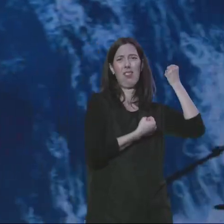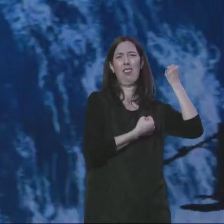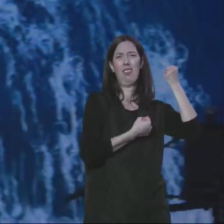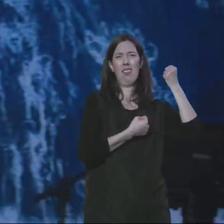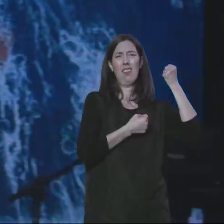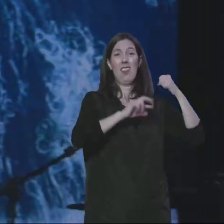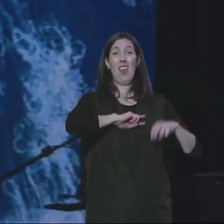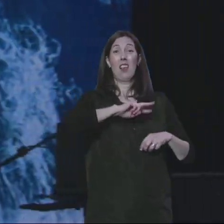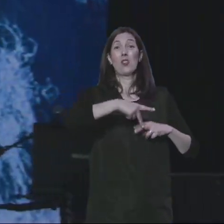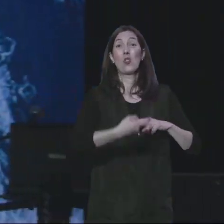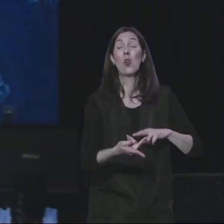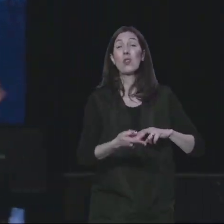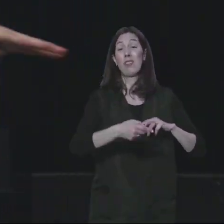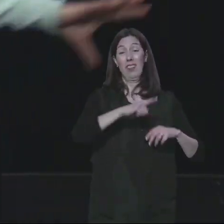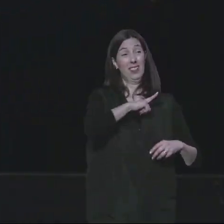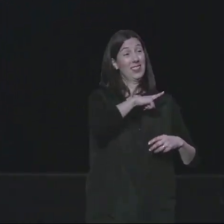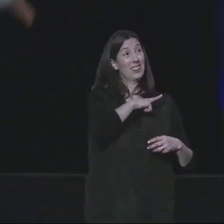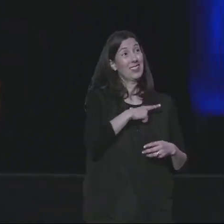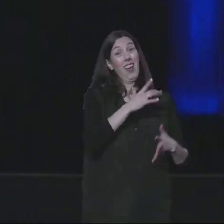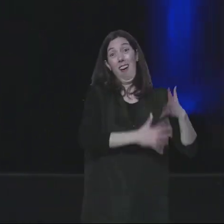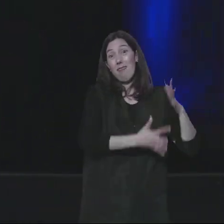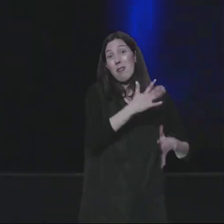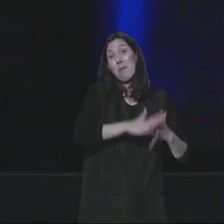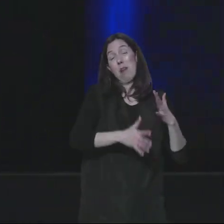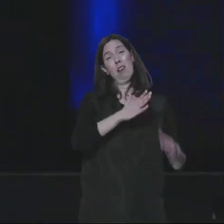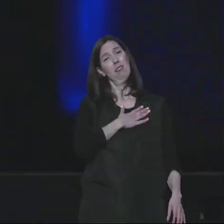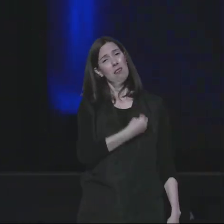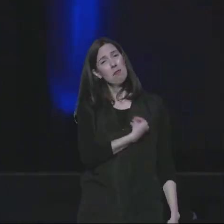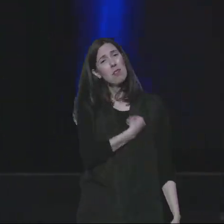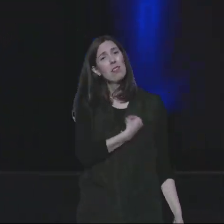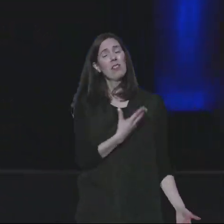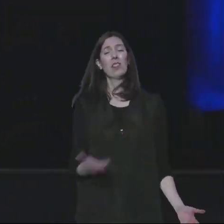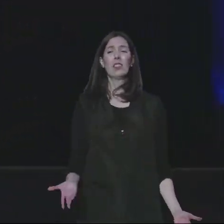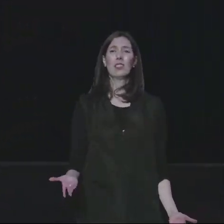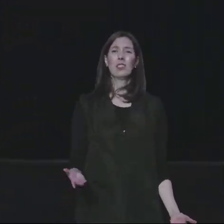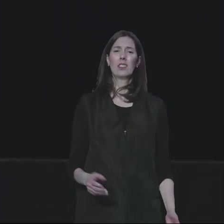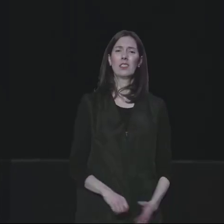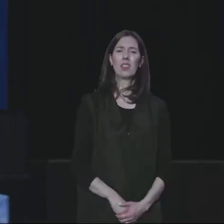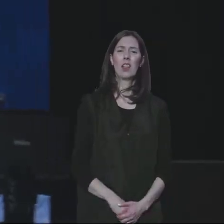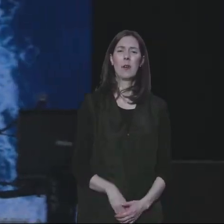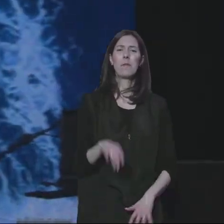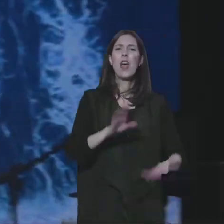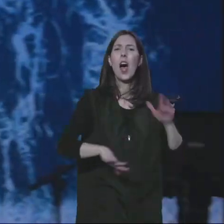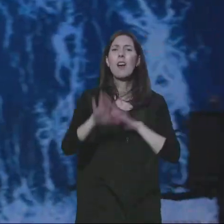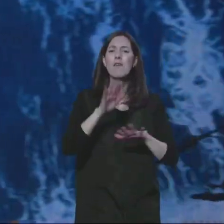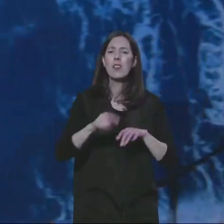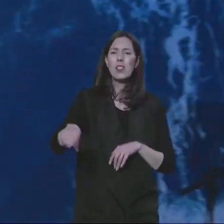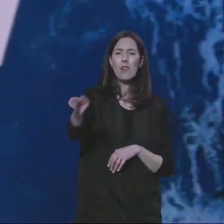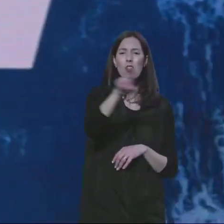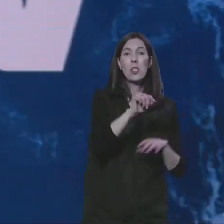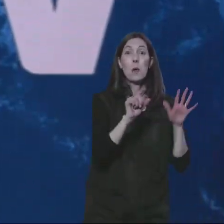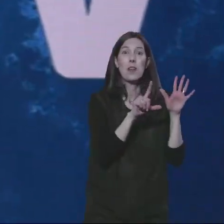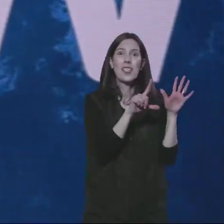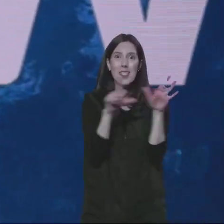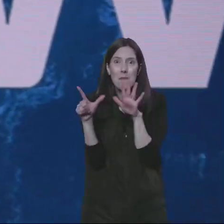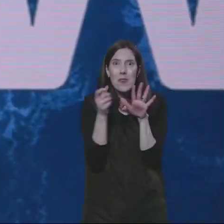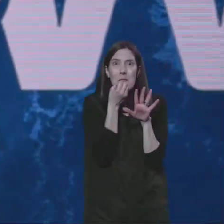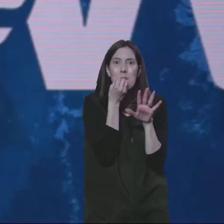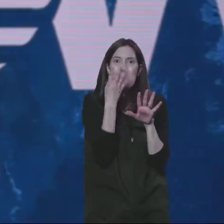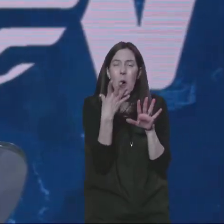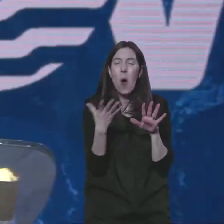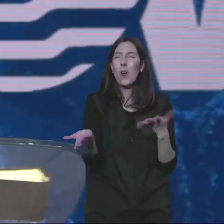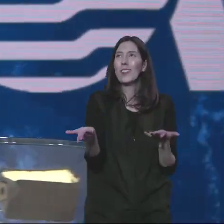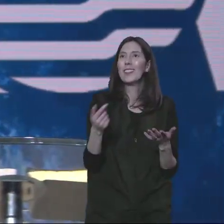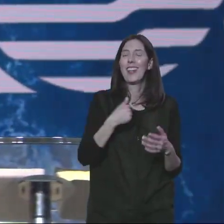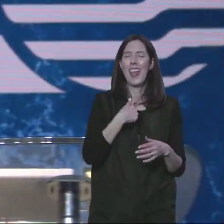meu pecado se tornam um atrapalho na minha vida. Quantas vezes você estava numa semana massa com Deus? Eu